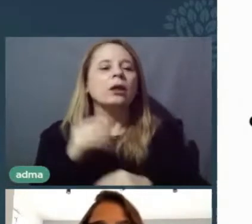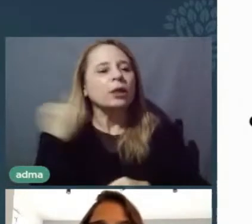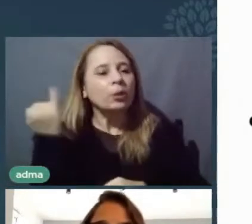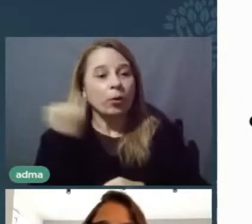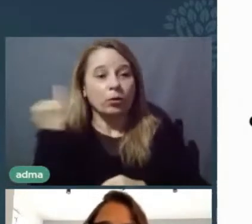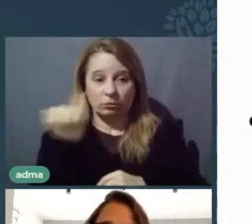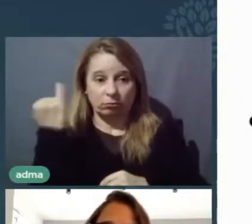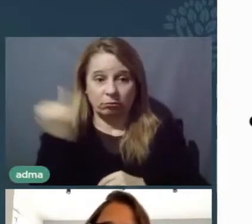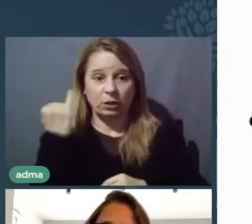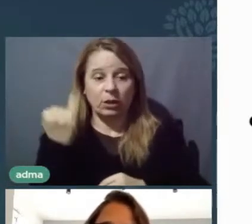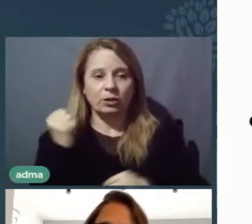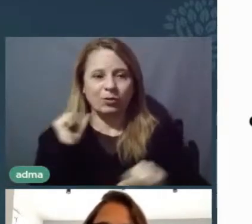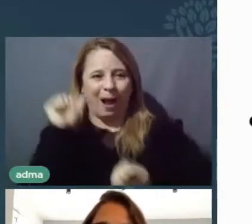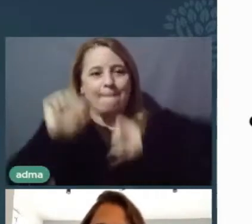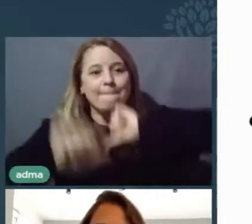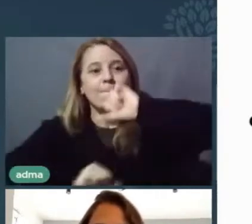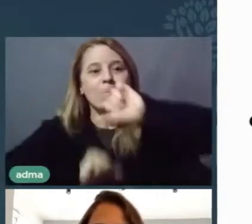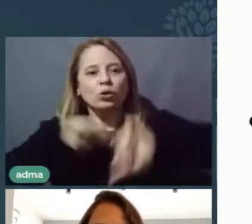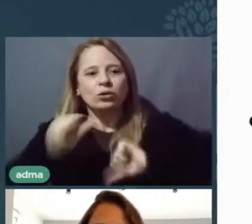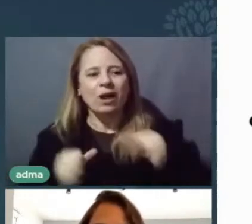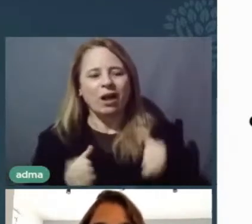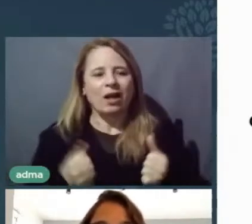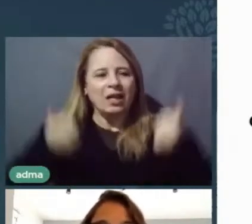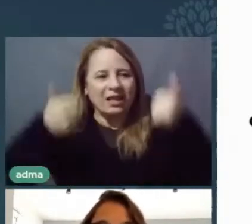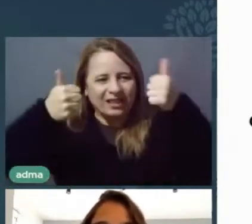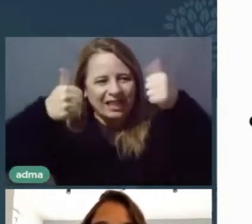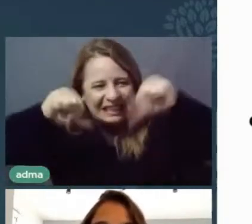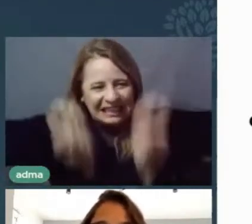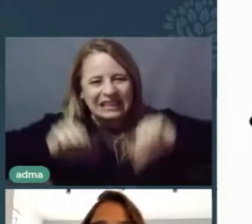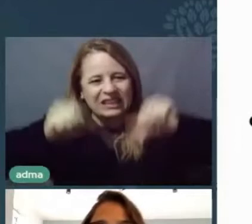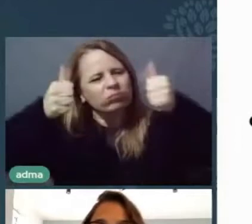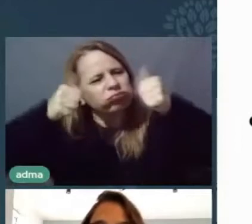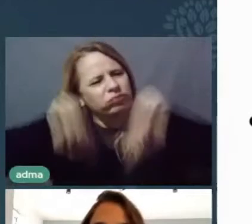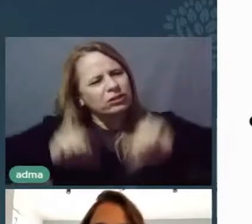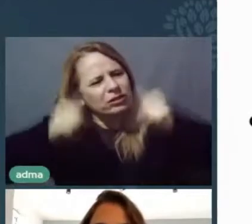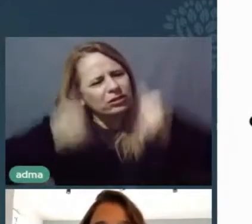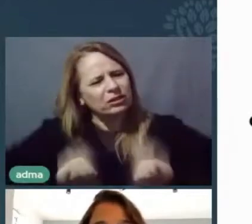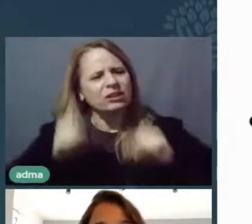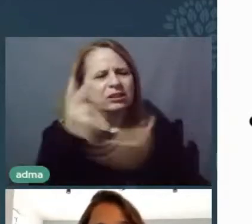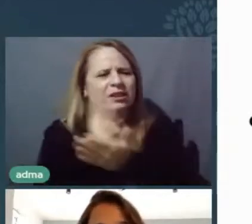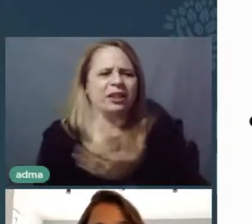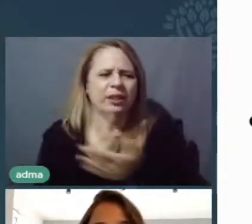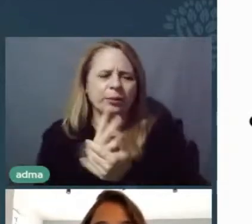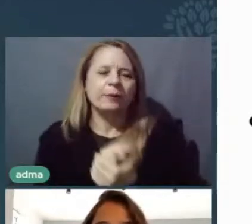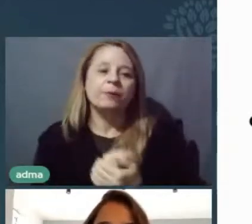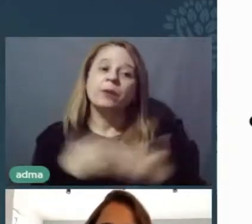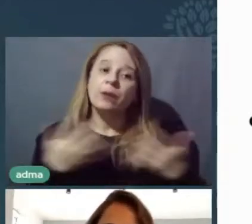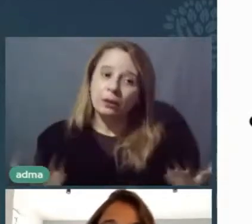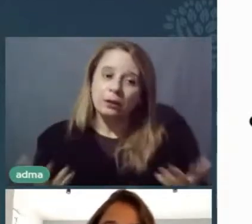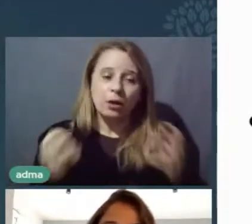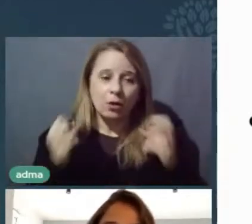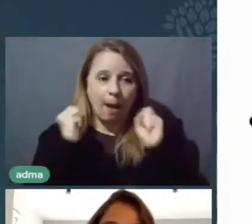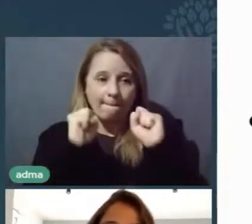interessante para reverter esse ciclo vicioso, de tal maneira que haja a possibilidade de fazer exercício sem